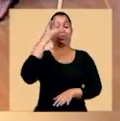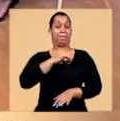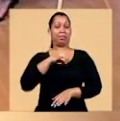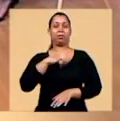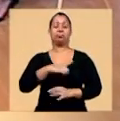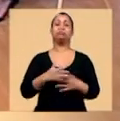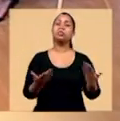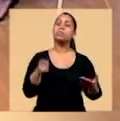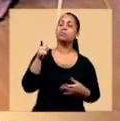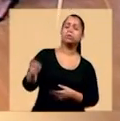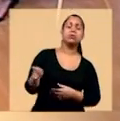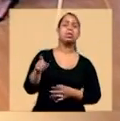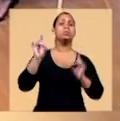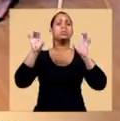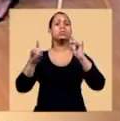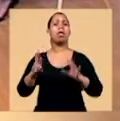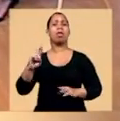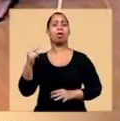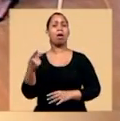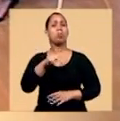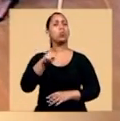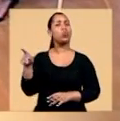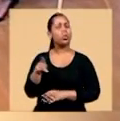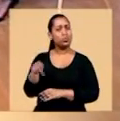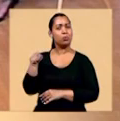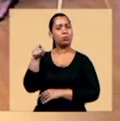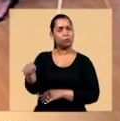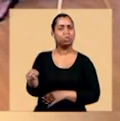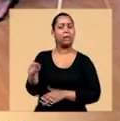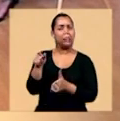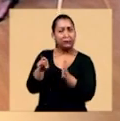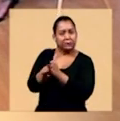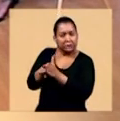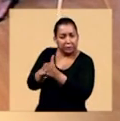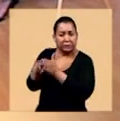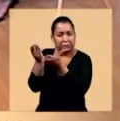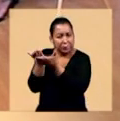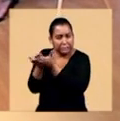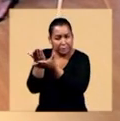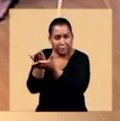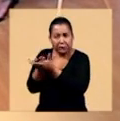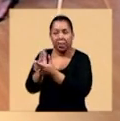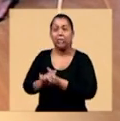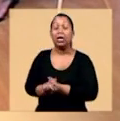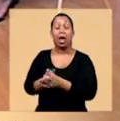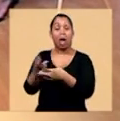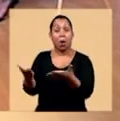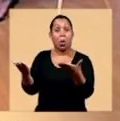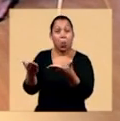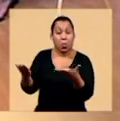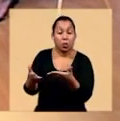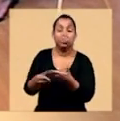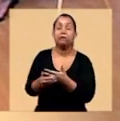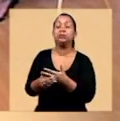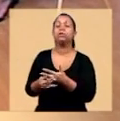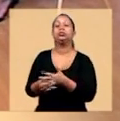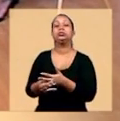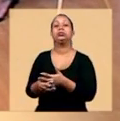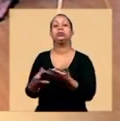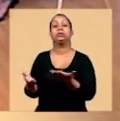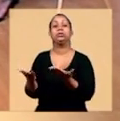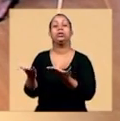medo. Fabiana, você é especialista em RH, professora, se debruça em estudar essa área. Mesmo nos dias de